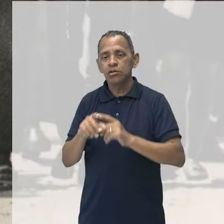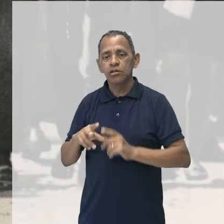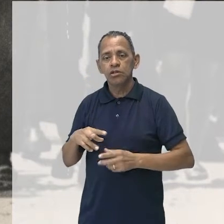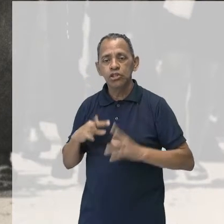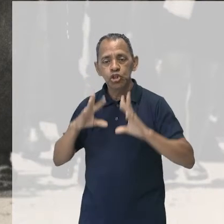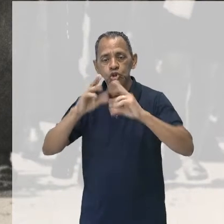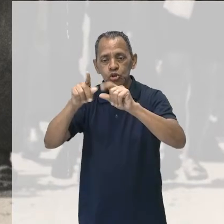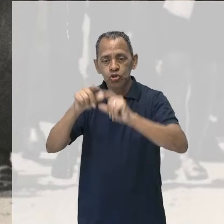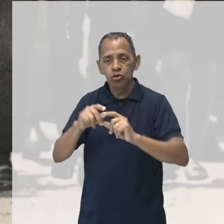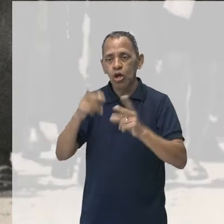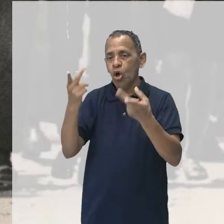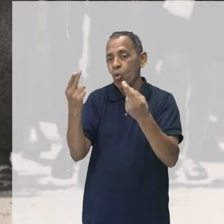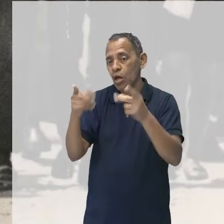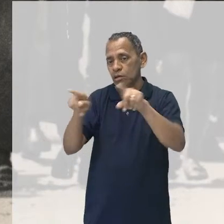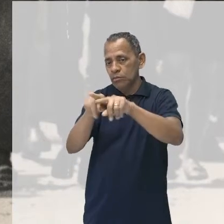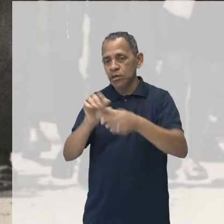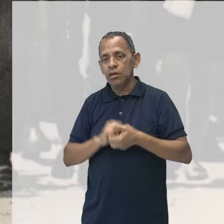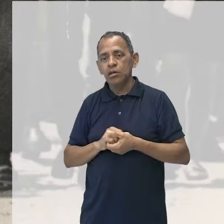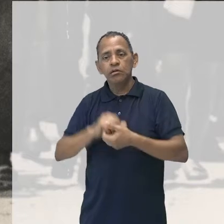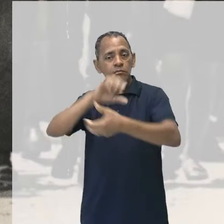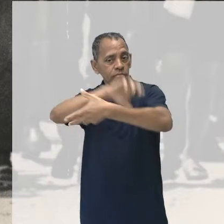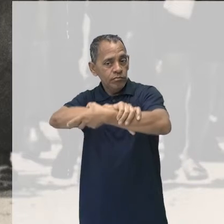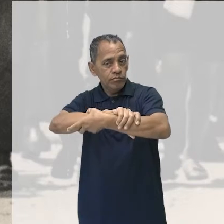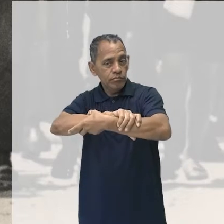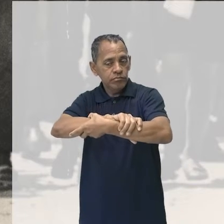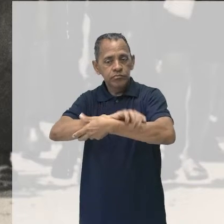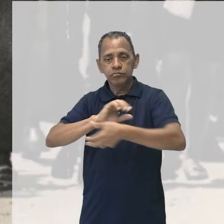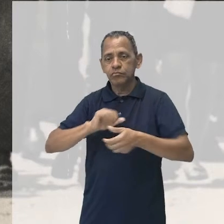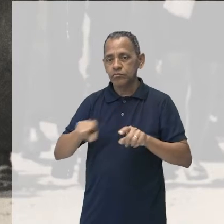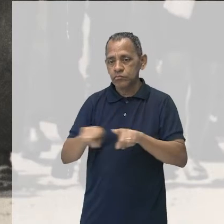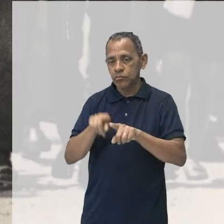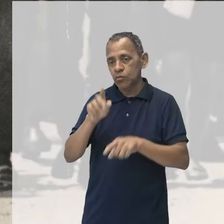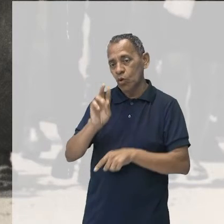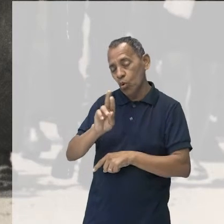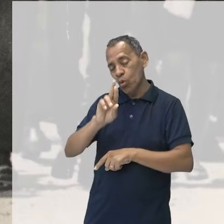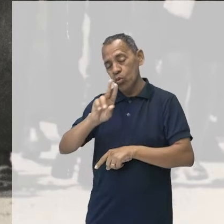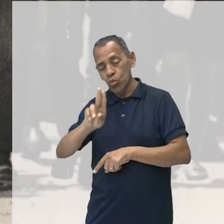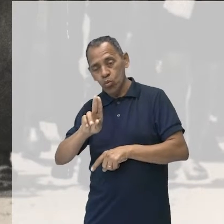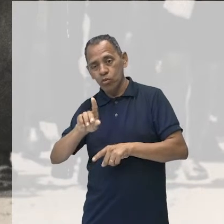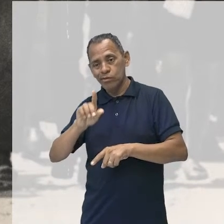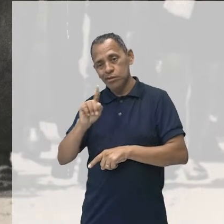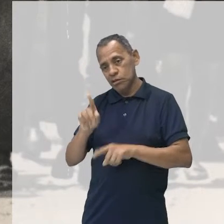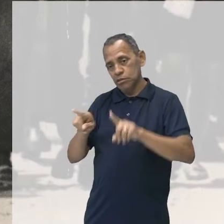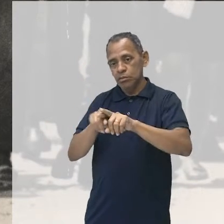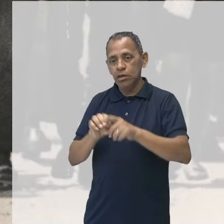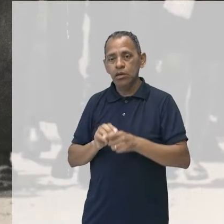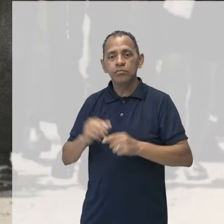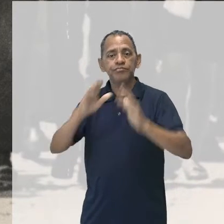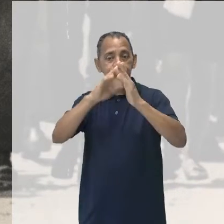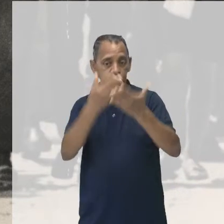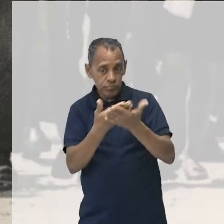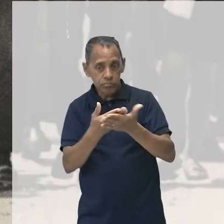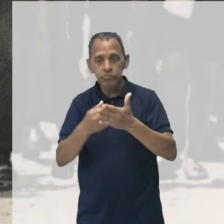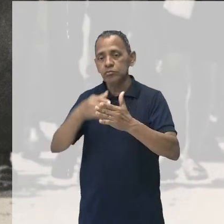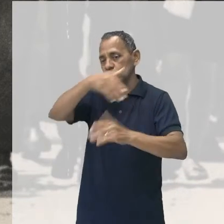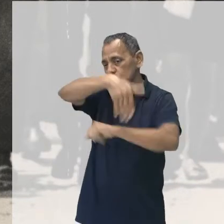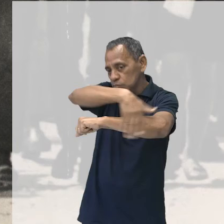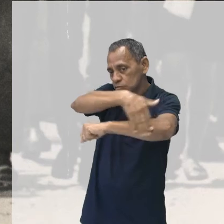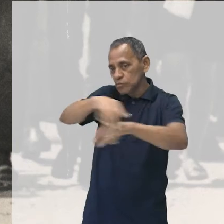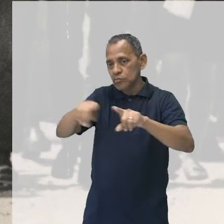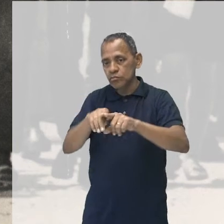iguais, braços dados ou não. Nas escolas, nas ruas, campos,